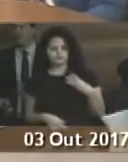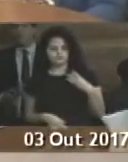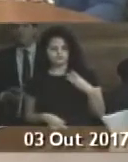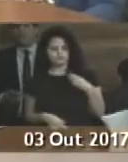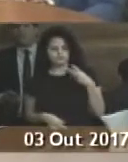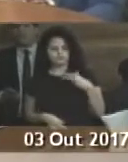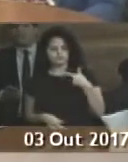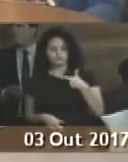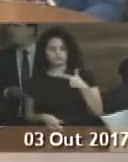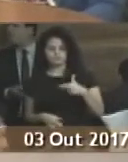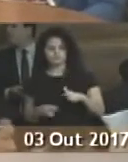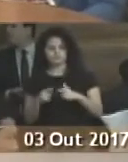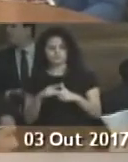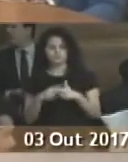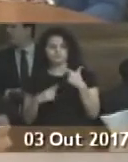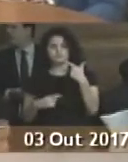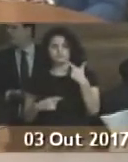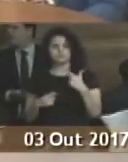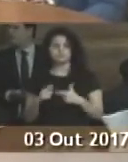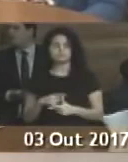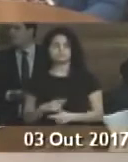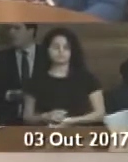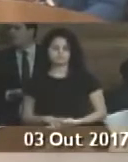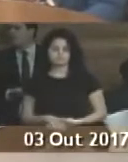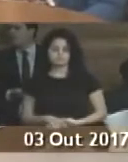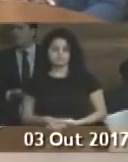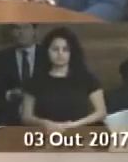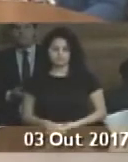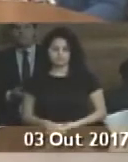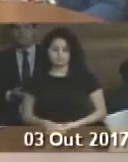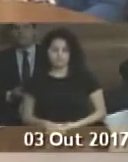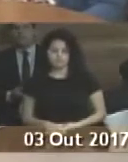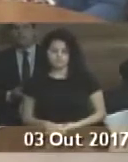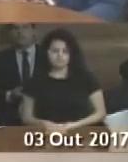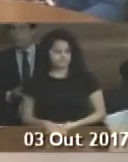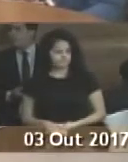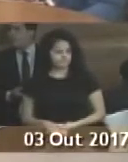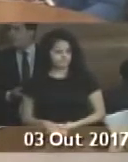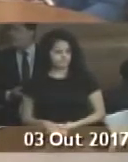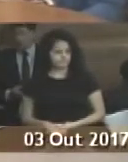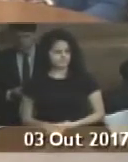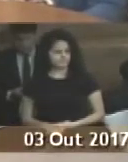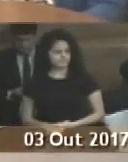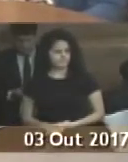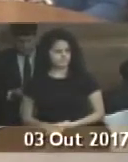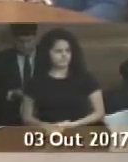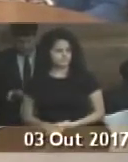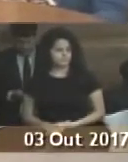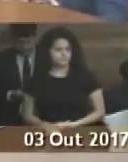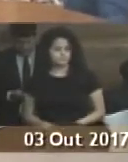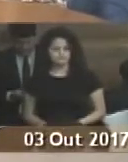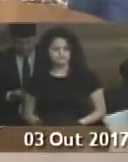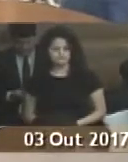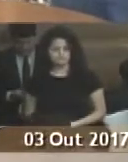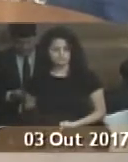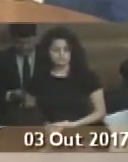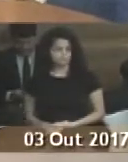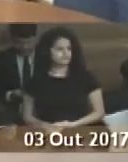Oceânica. Convocado para o Mundial de Oceano em Hong Kong, em